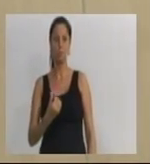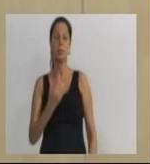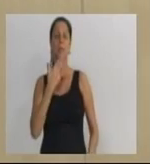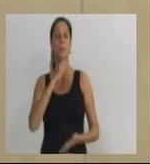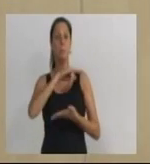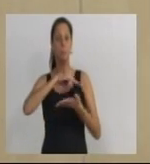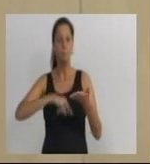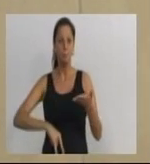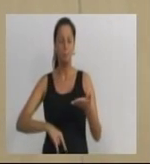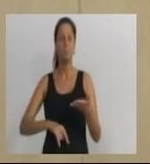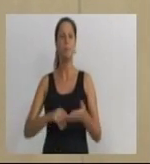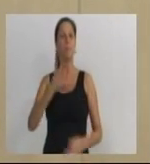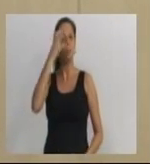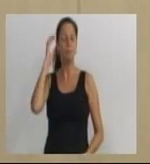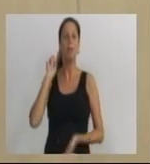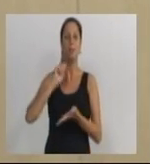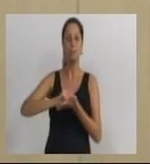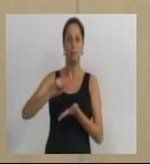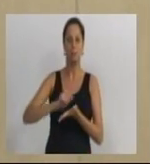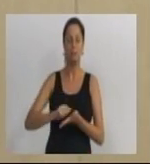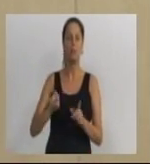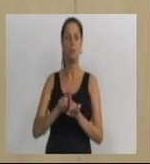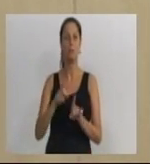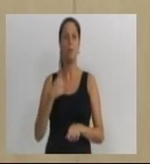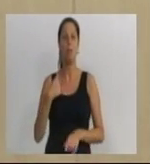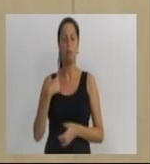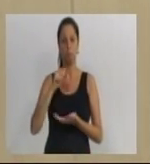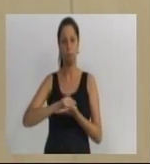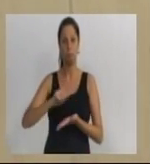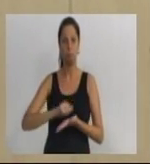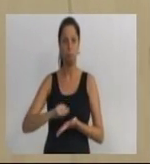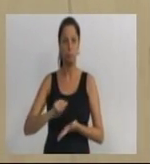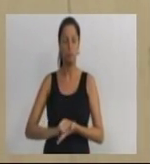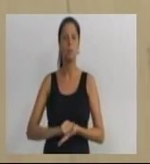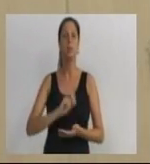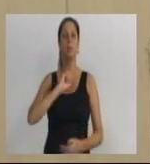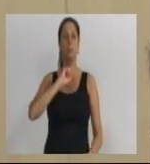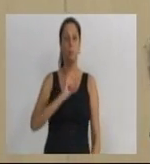requerimento este de autoria do vereador Ivanatis, requerimento de minha autoria, número